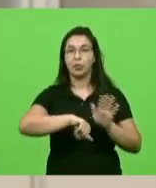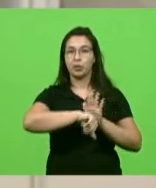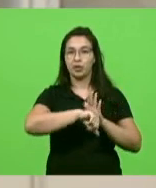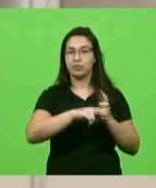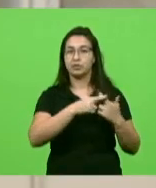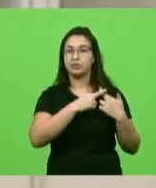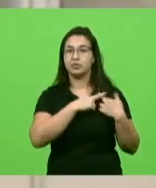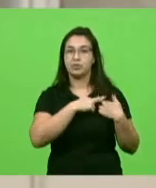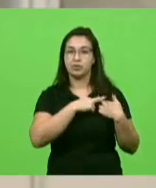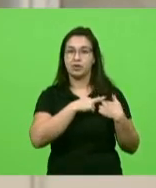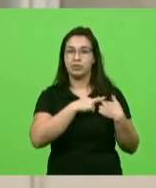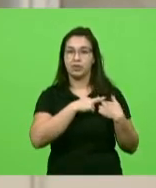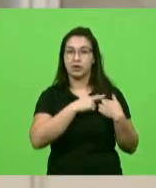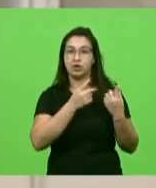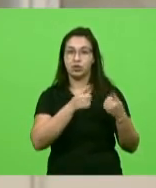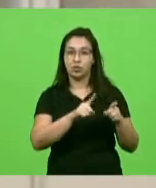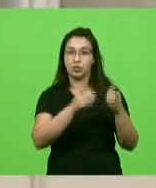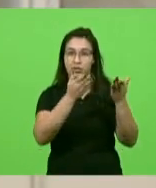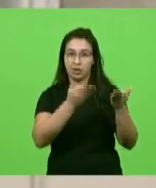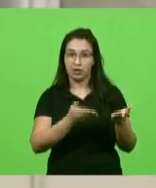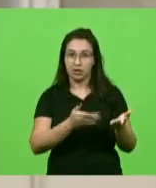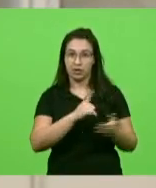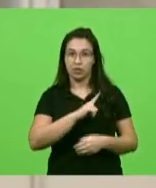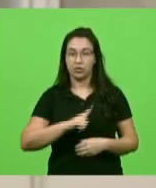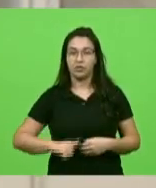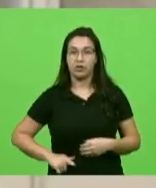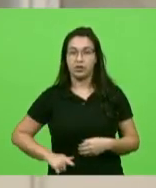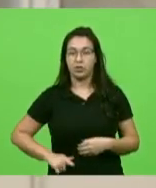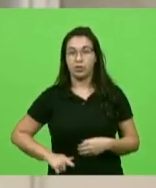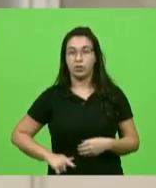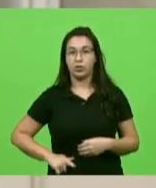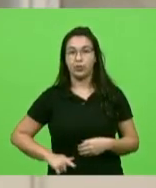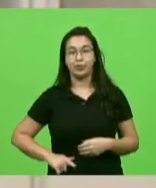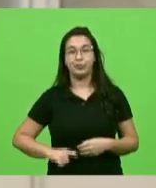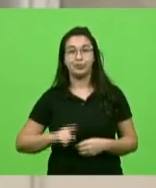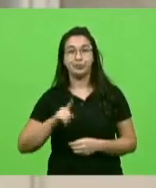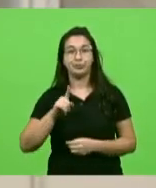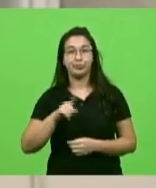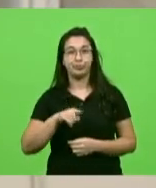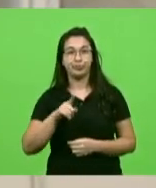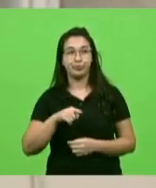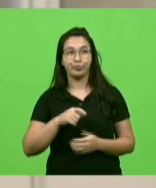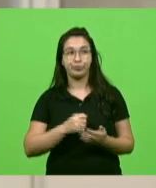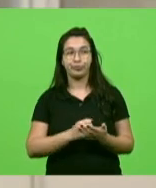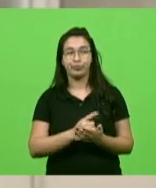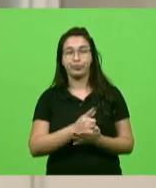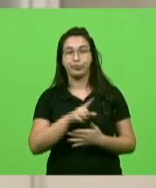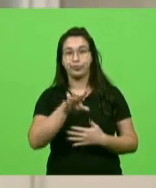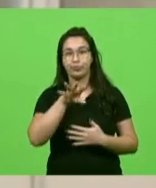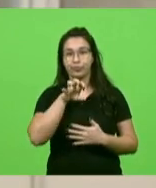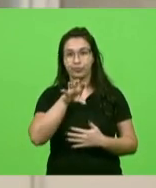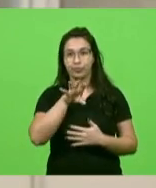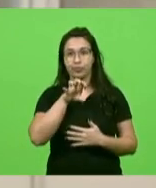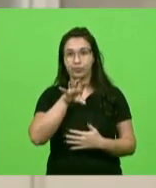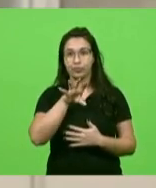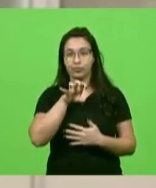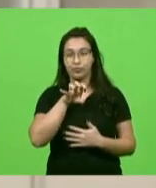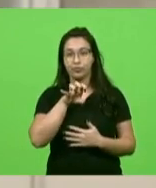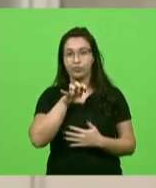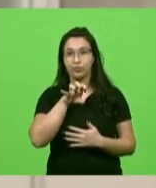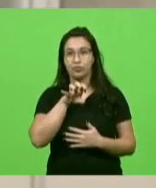responsabilidade atribuída ao governador do Estado relativamente a compra dos respiradores